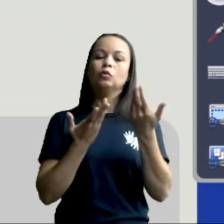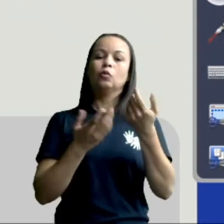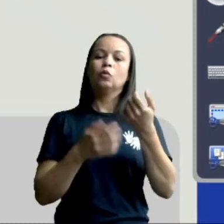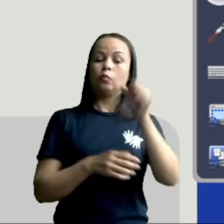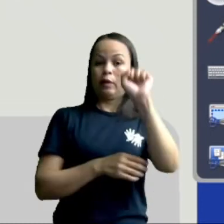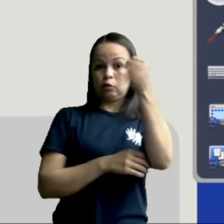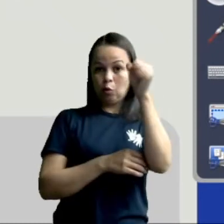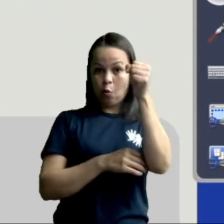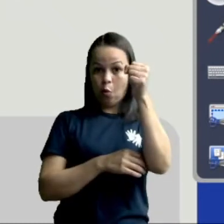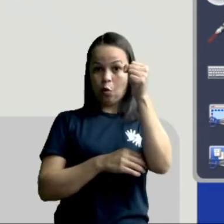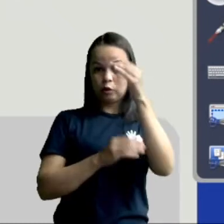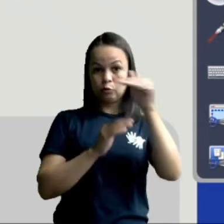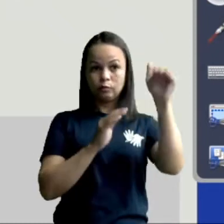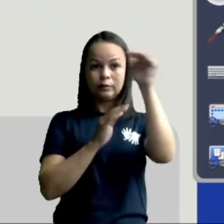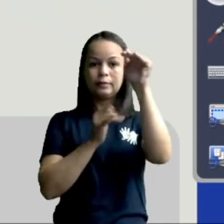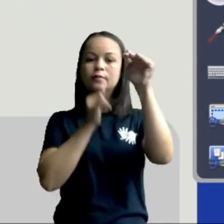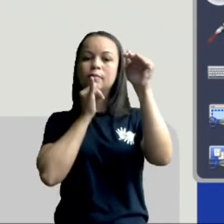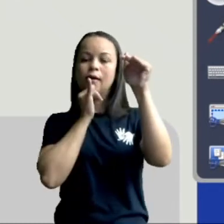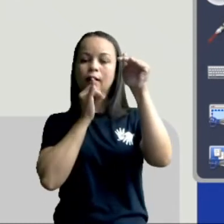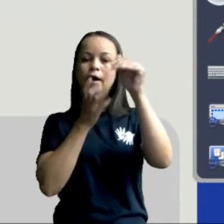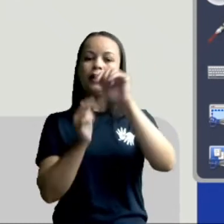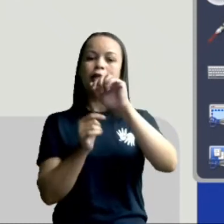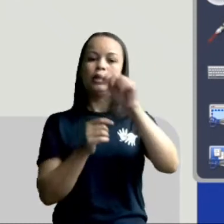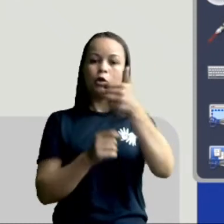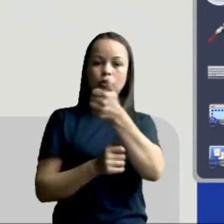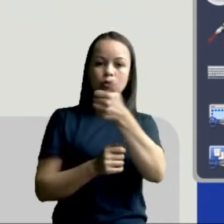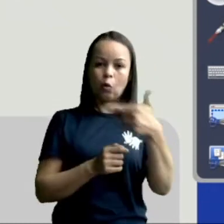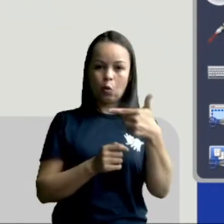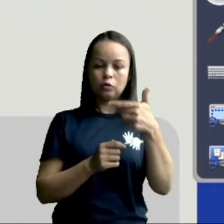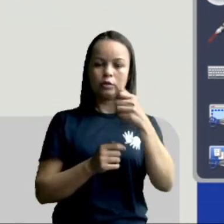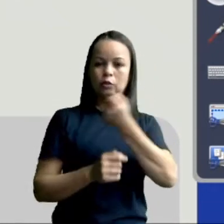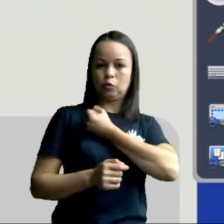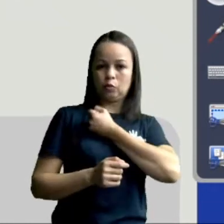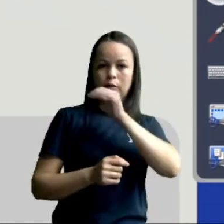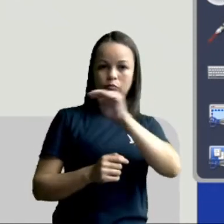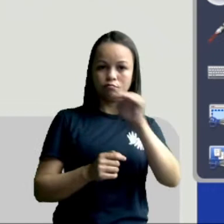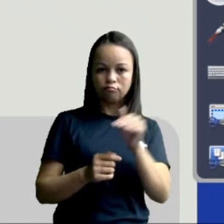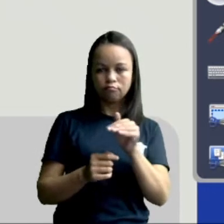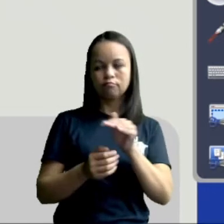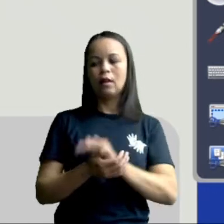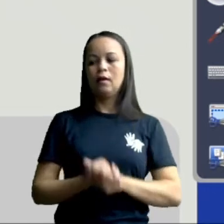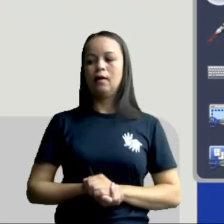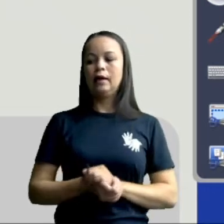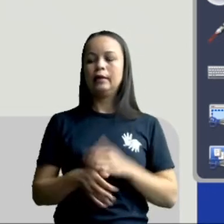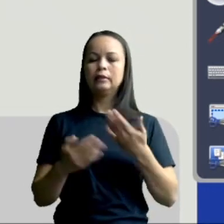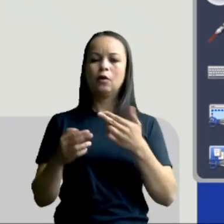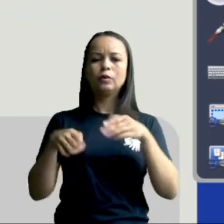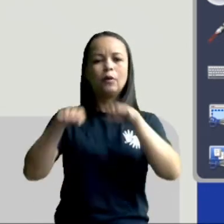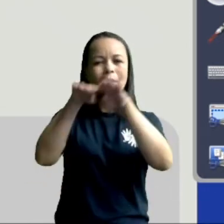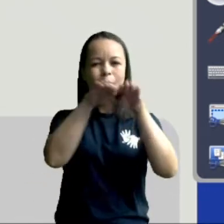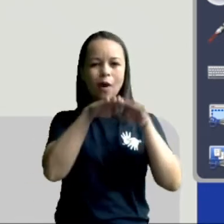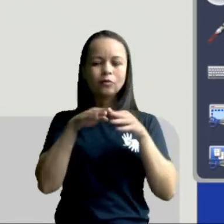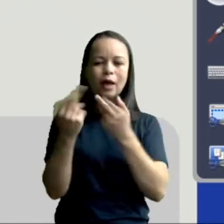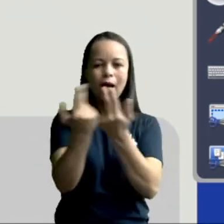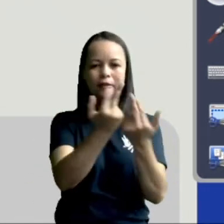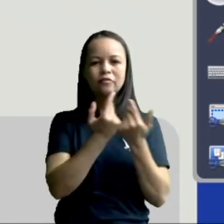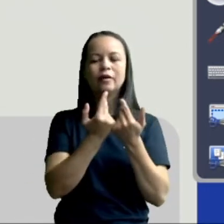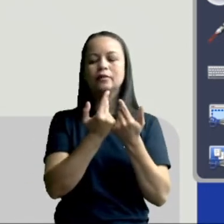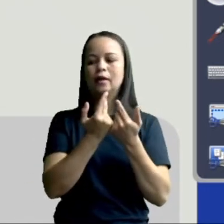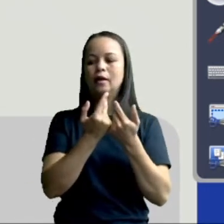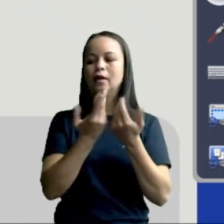número 8 no exemplo de cima, tá bom? Então, em toda igualdade, gente, nós vamos ter essa estrutura.